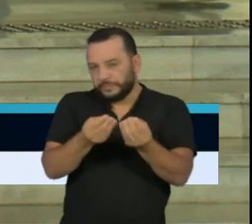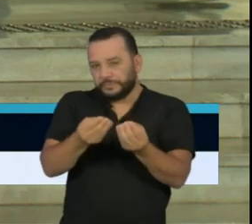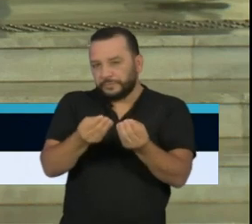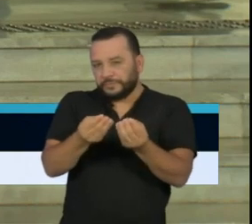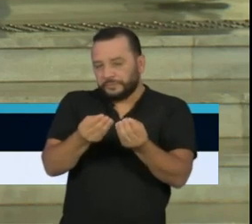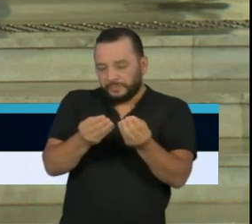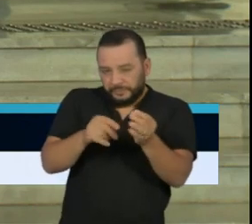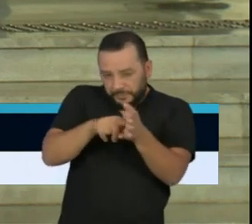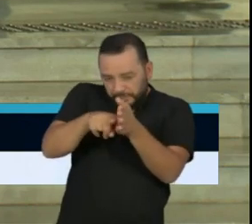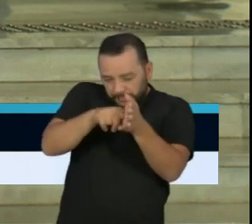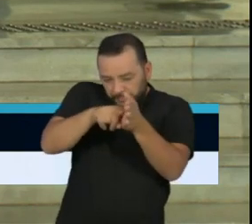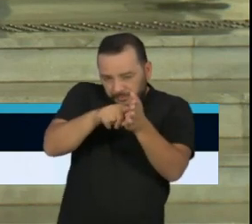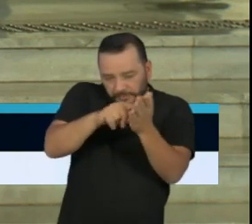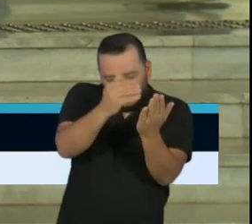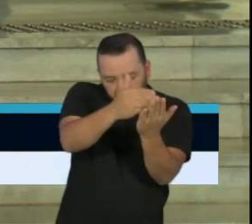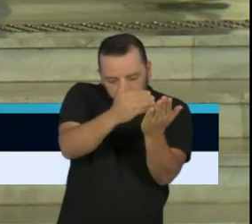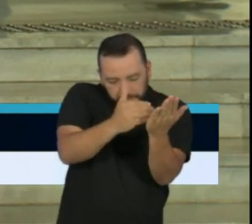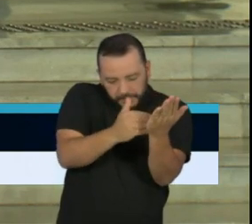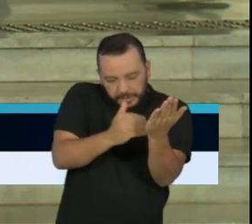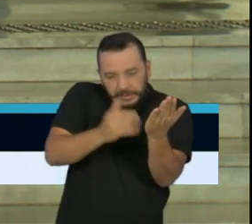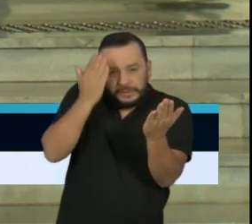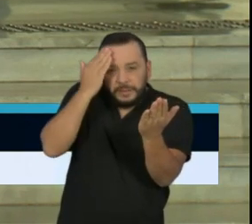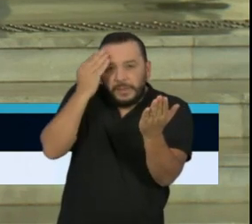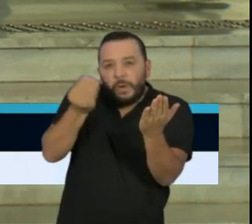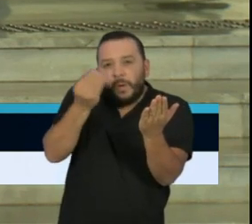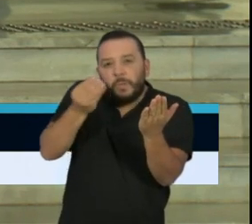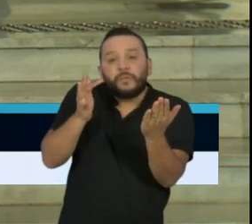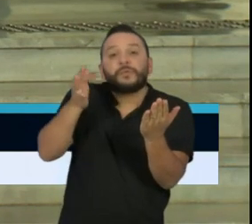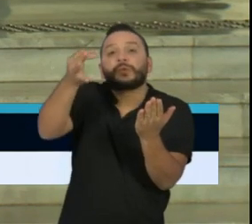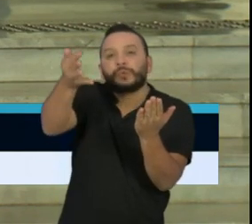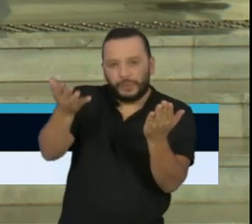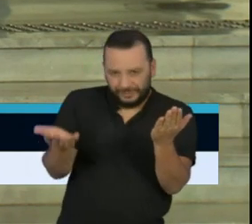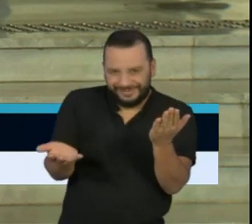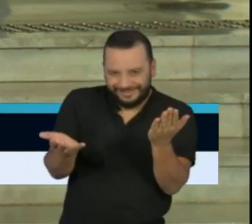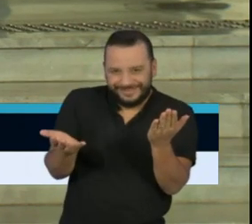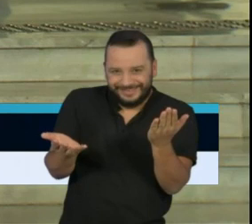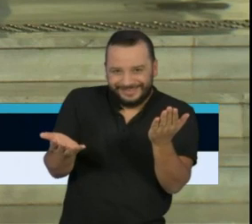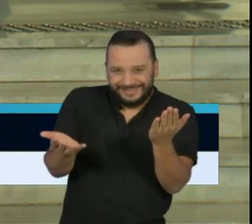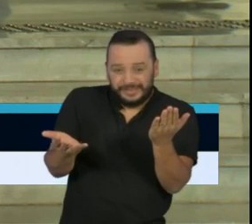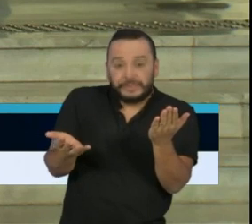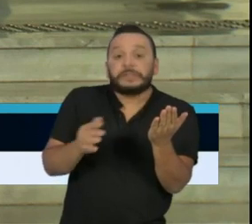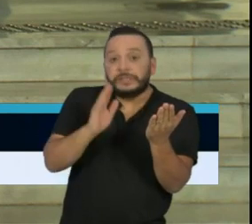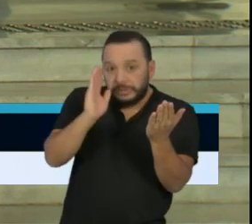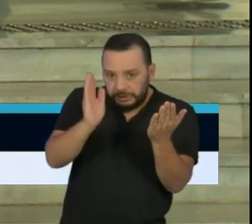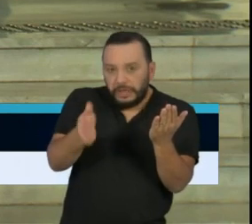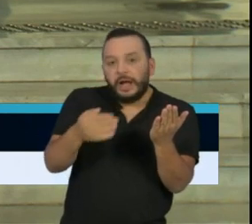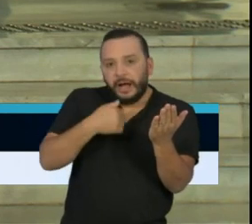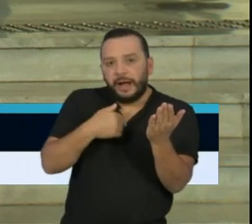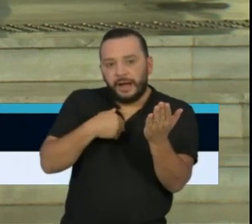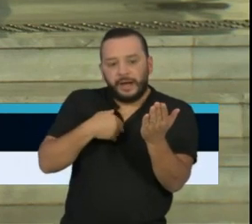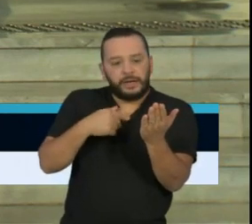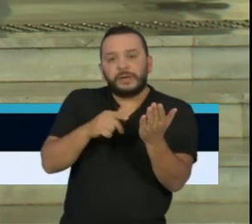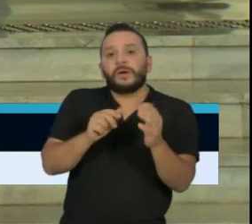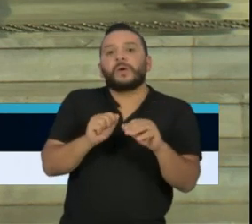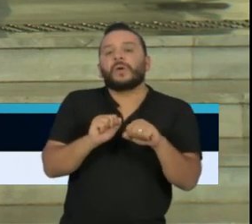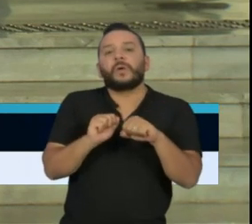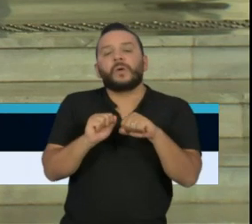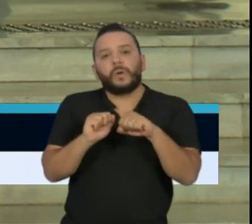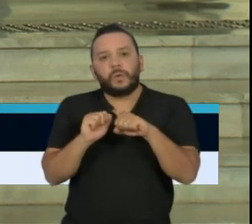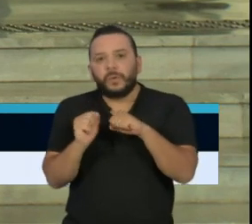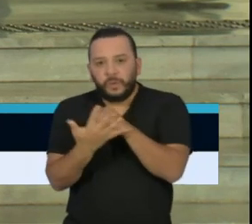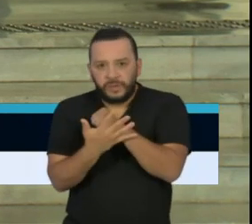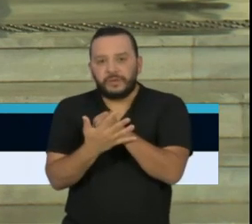a tendência que vai nos levar, de uma forma, quando estiver consistente e bem objetiva, a